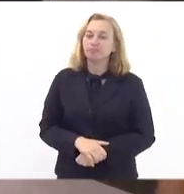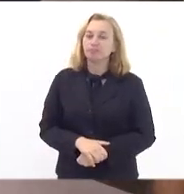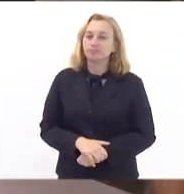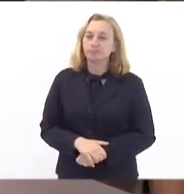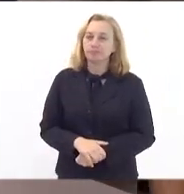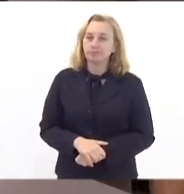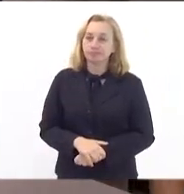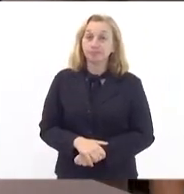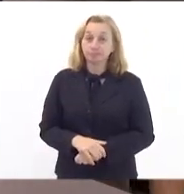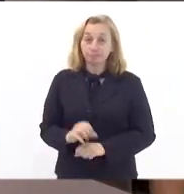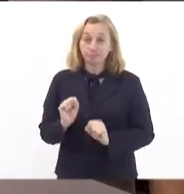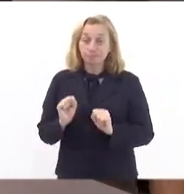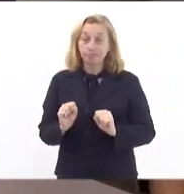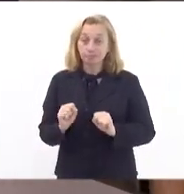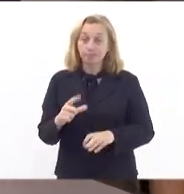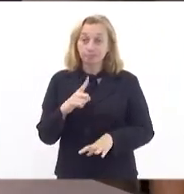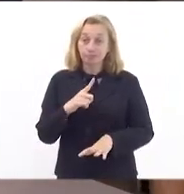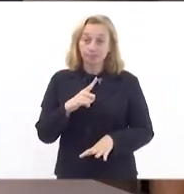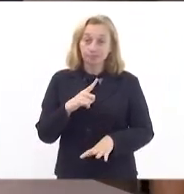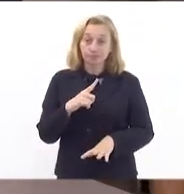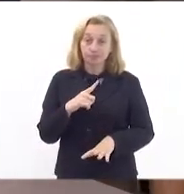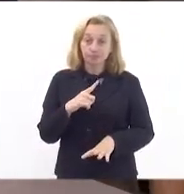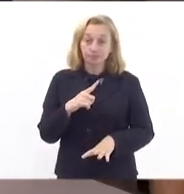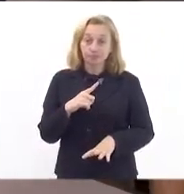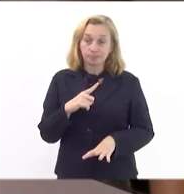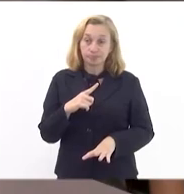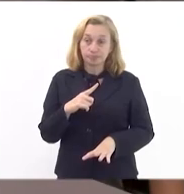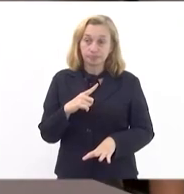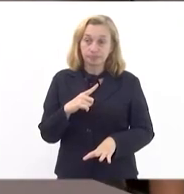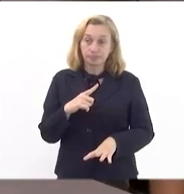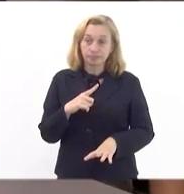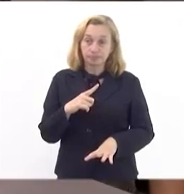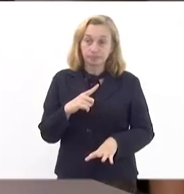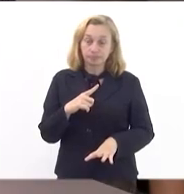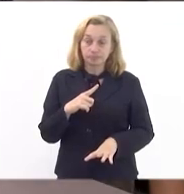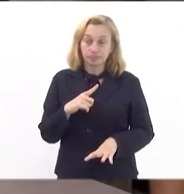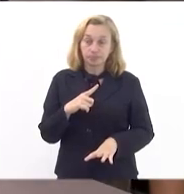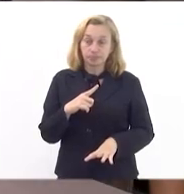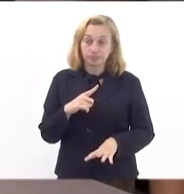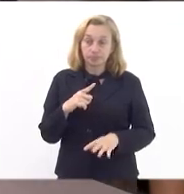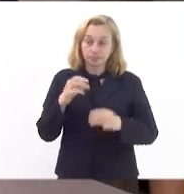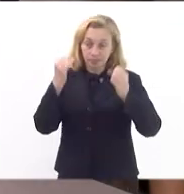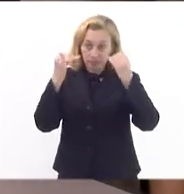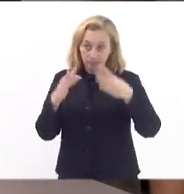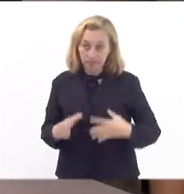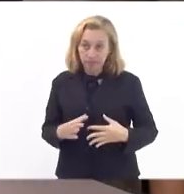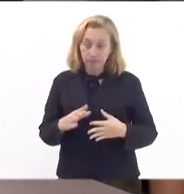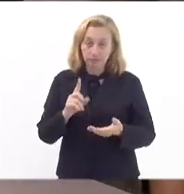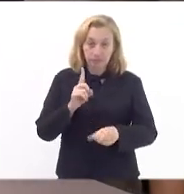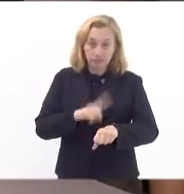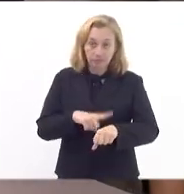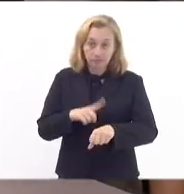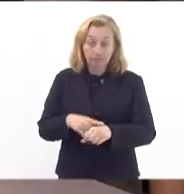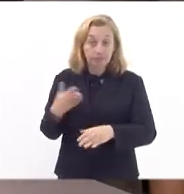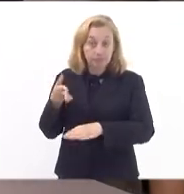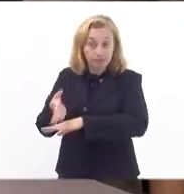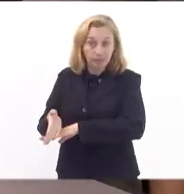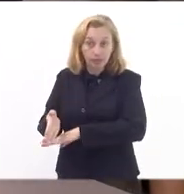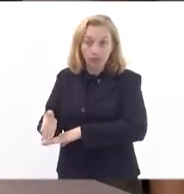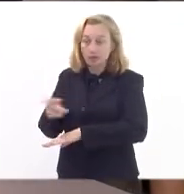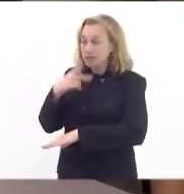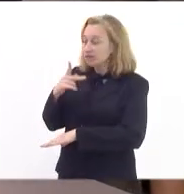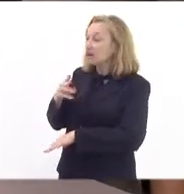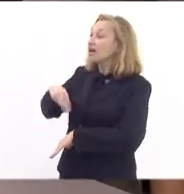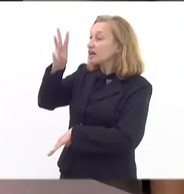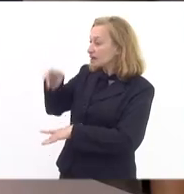ele você pode ter a procedência desse material no momento que ele entra sim se cadastra você diz quem